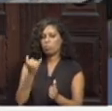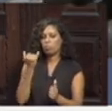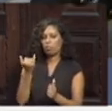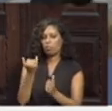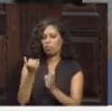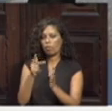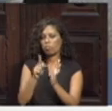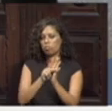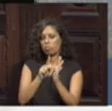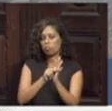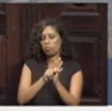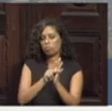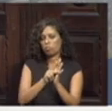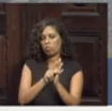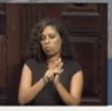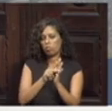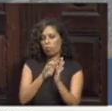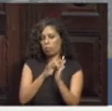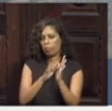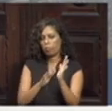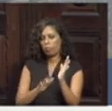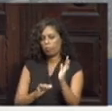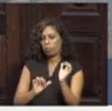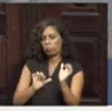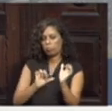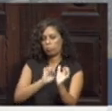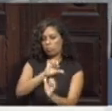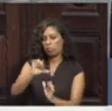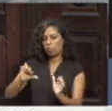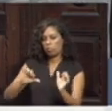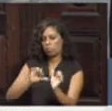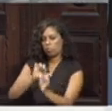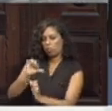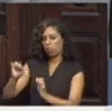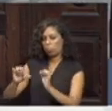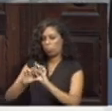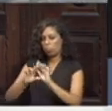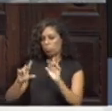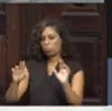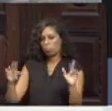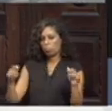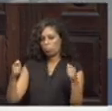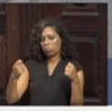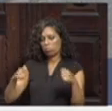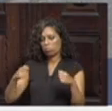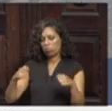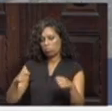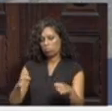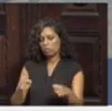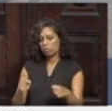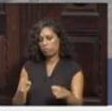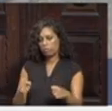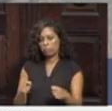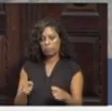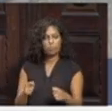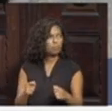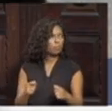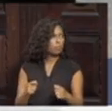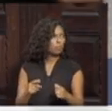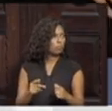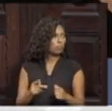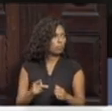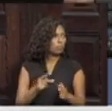Depois se fala do seguinte no projeto: os demais 20%, mas aí falta 2,5% para dar 25%. Então tem que dar uma olhada Aqui, nisso. Okay, só